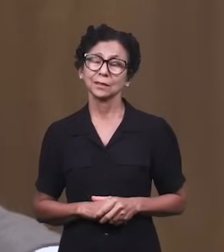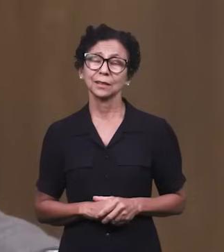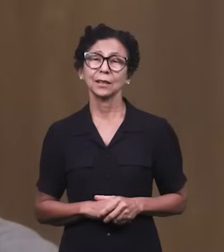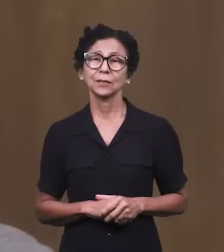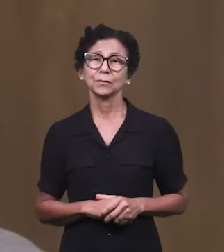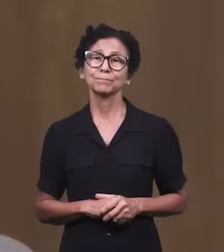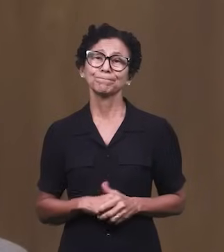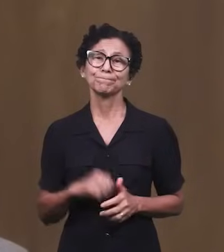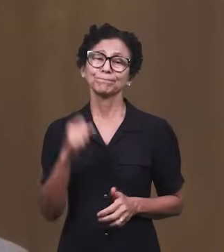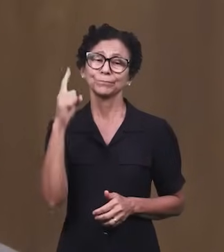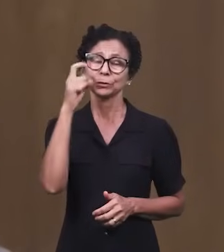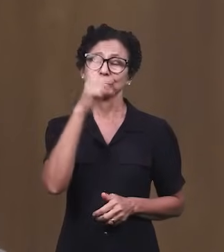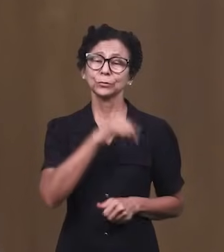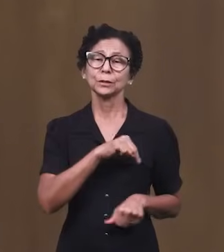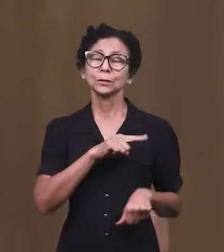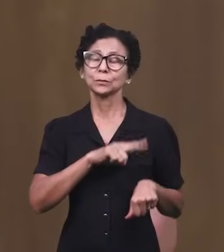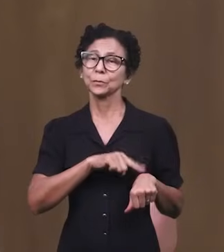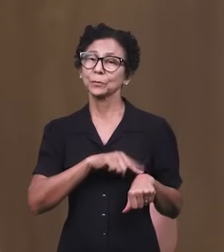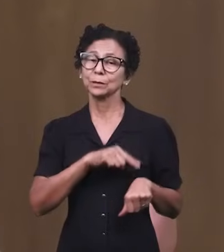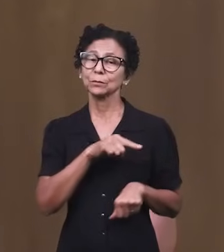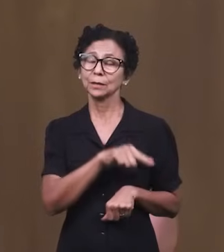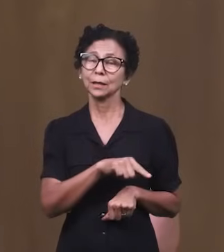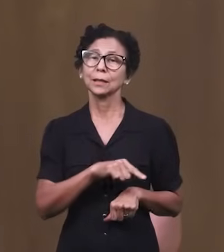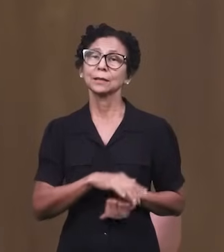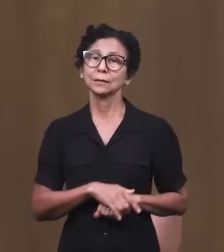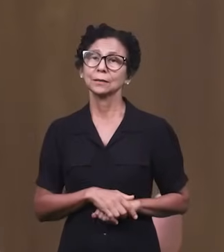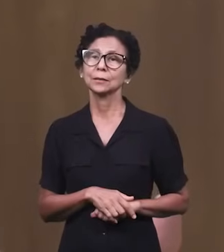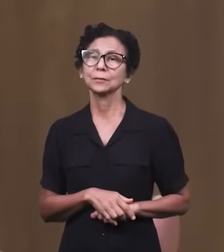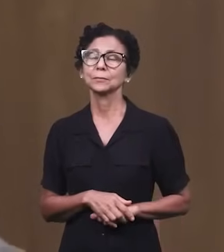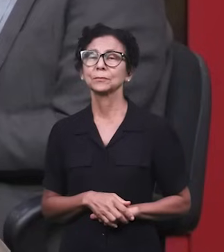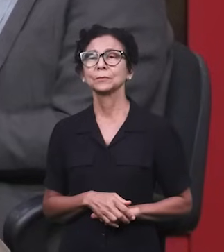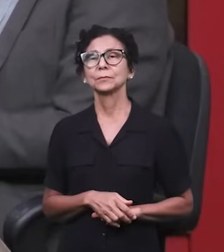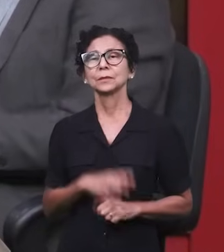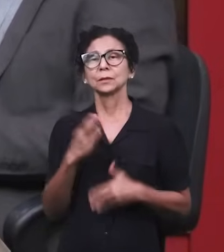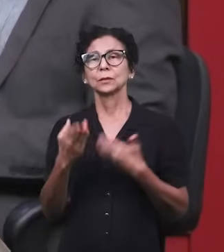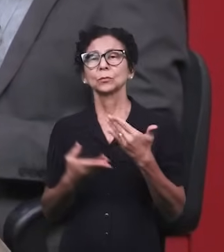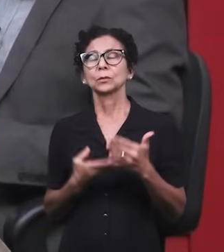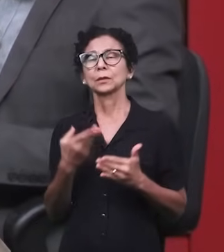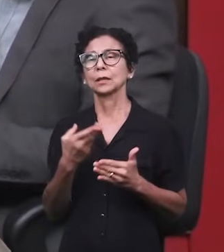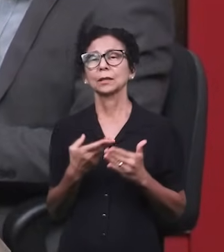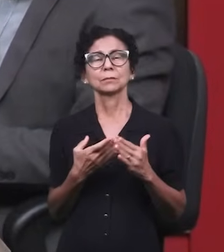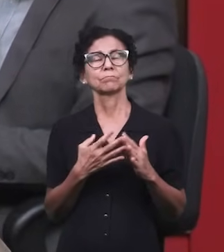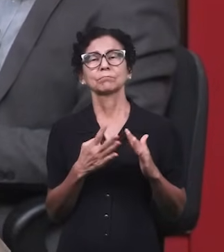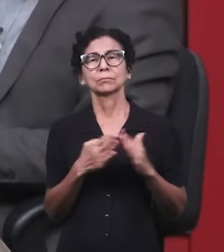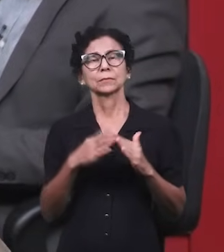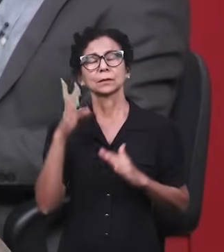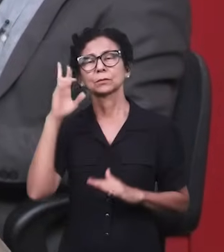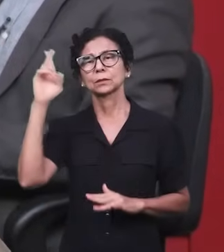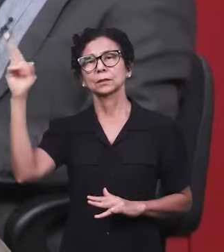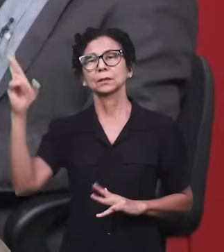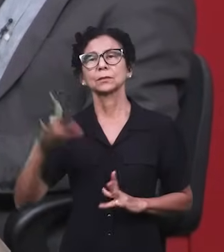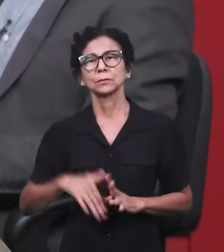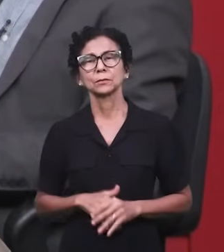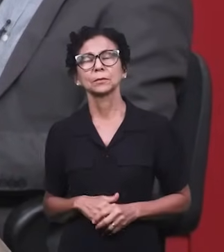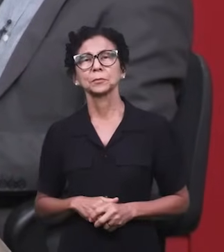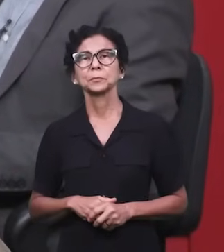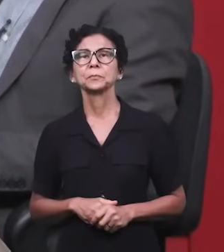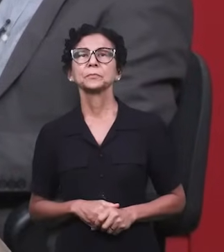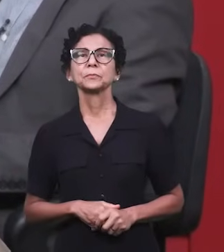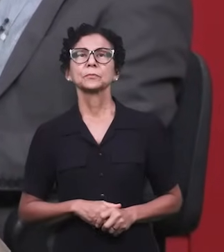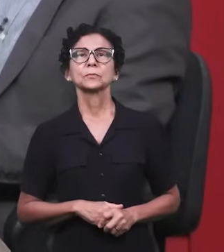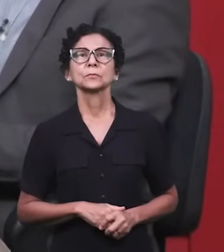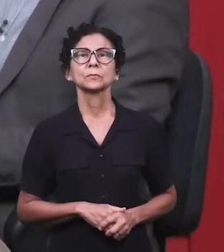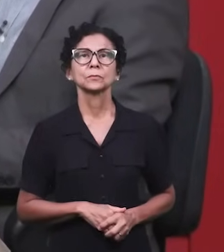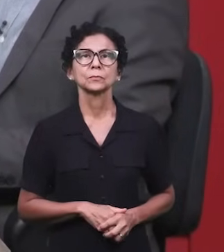usado como foi usado, né? Assim é a obra de Deus, né? Então, diante de todo esse quadro que está aí, é uma obra comprometida